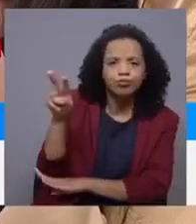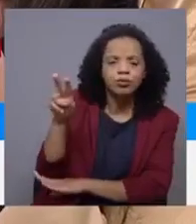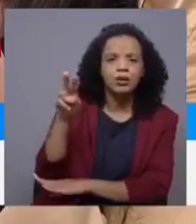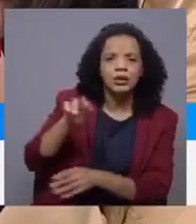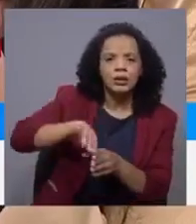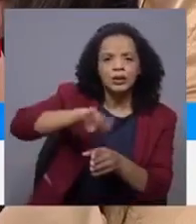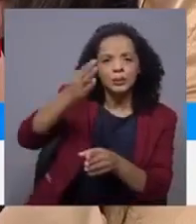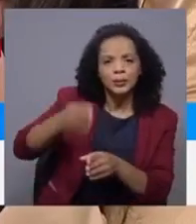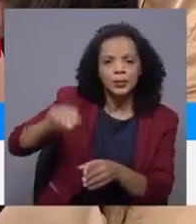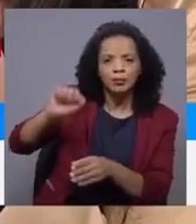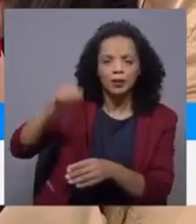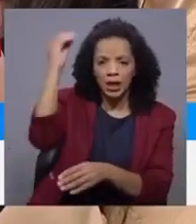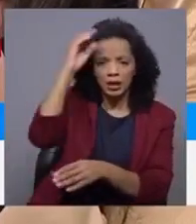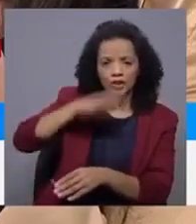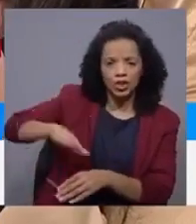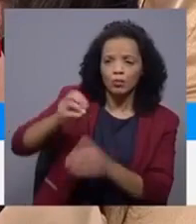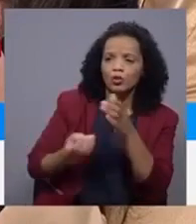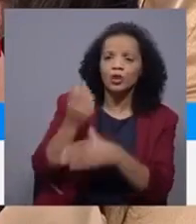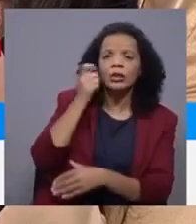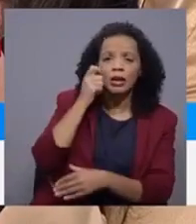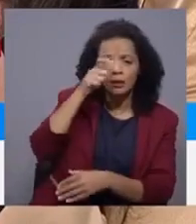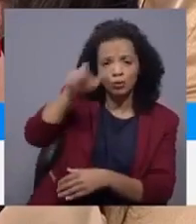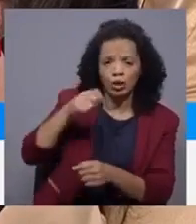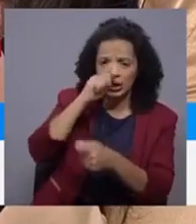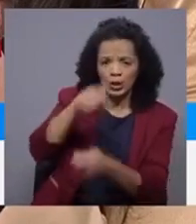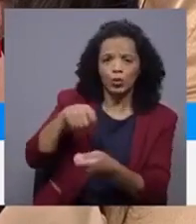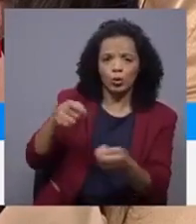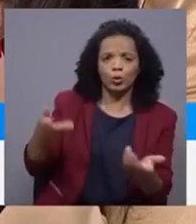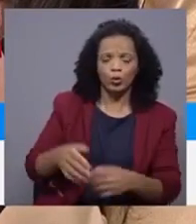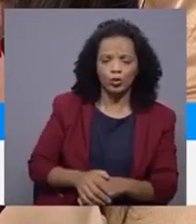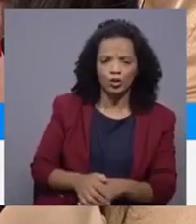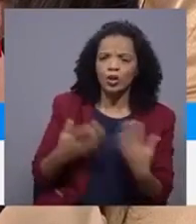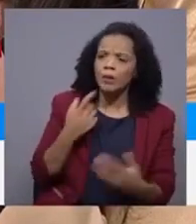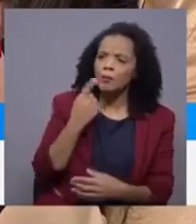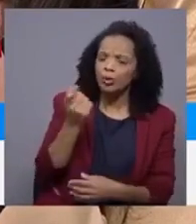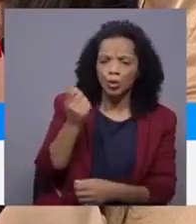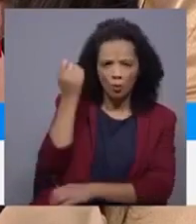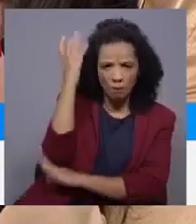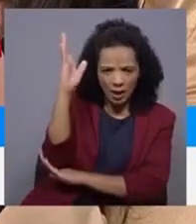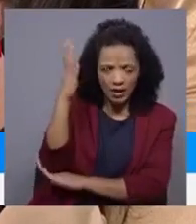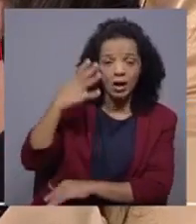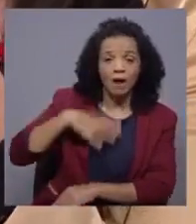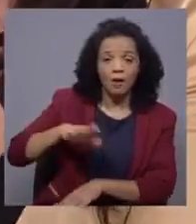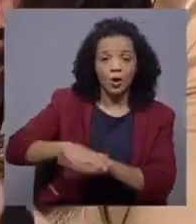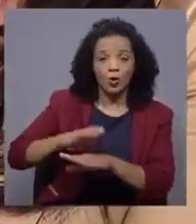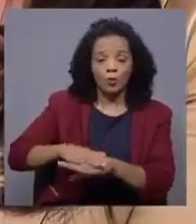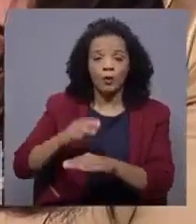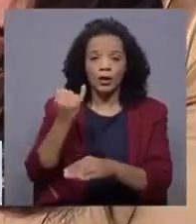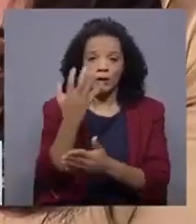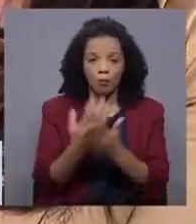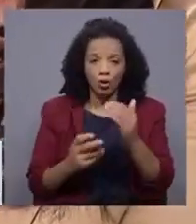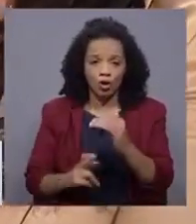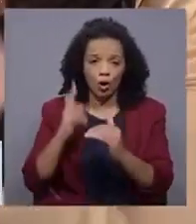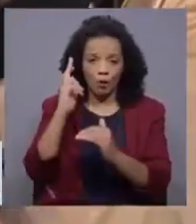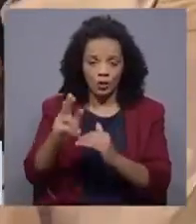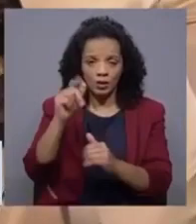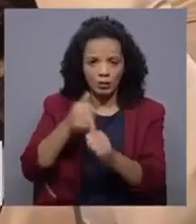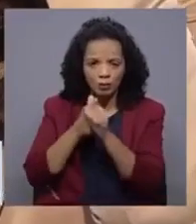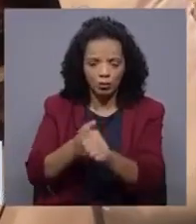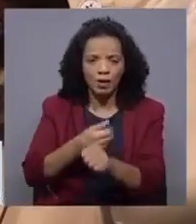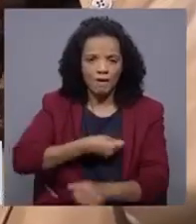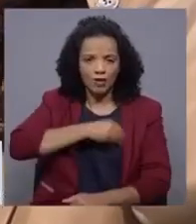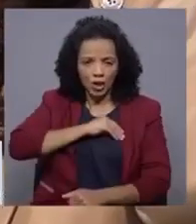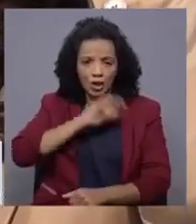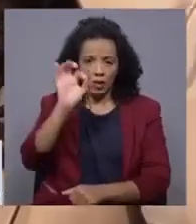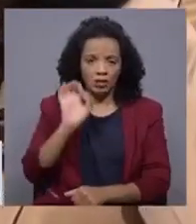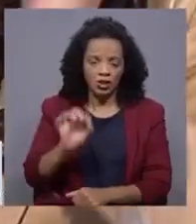Serras Alentejanas. Foram também produzidas por agricultores. Agora, o ponto é, o PAN procura, através do aumento dos impostos e da perseguição fiscal, das suas